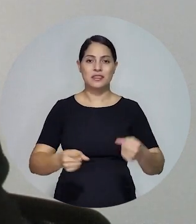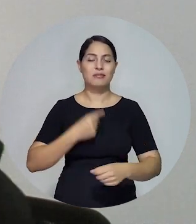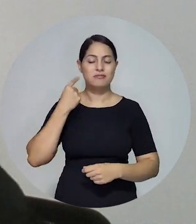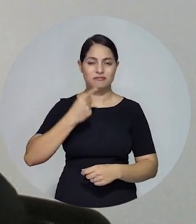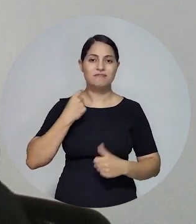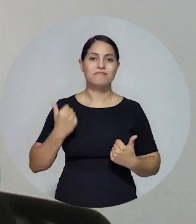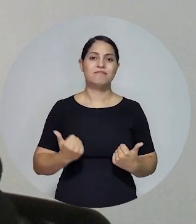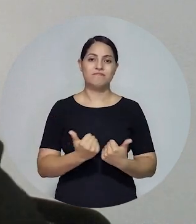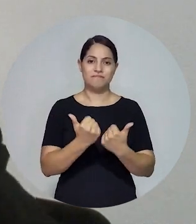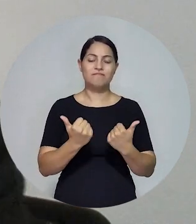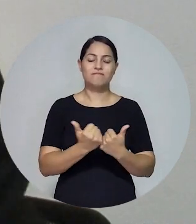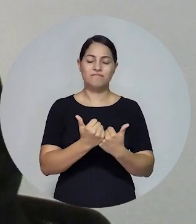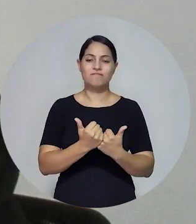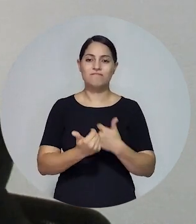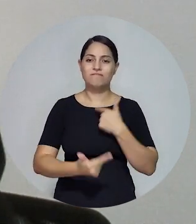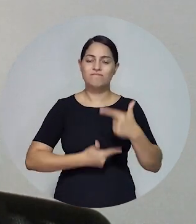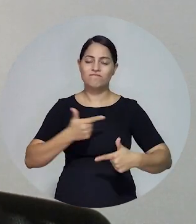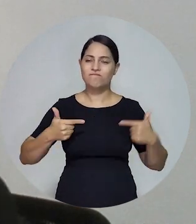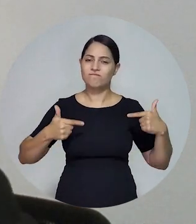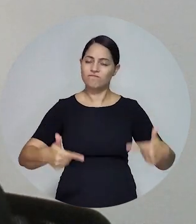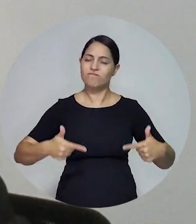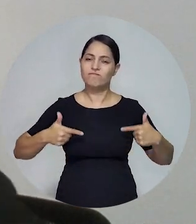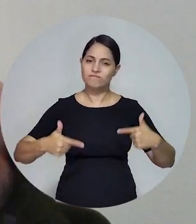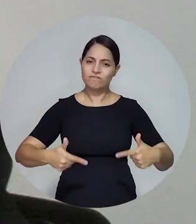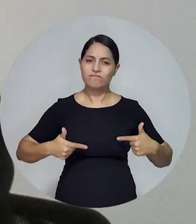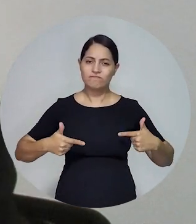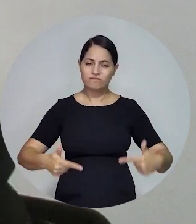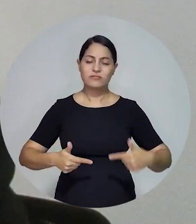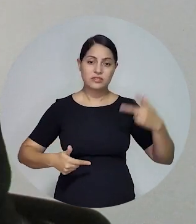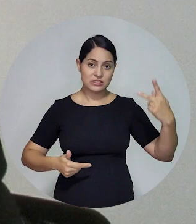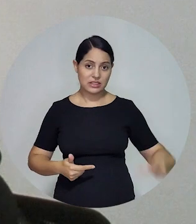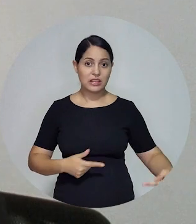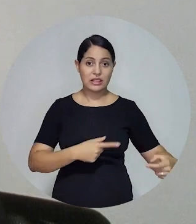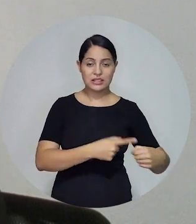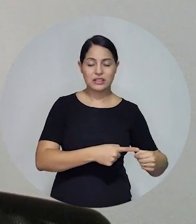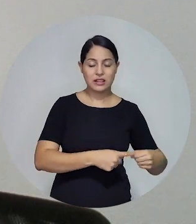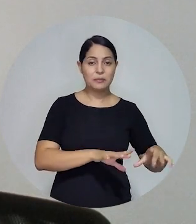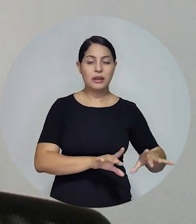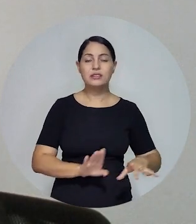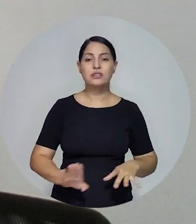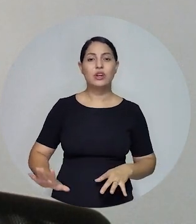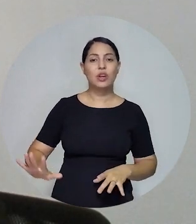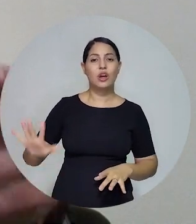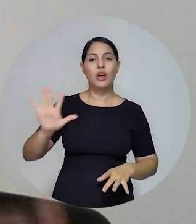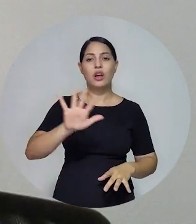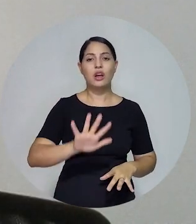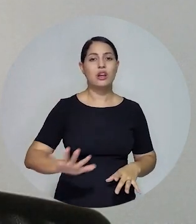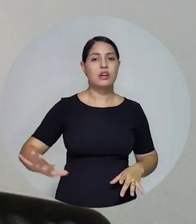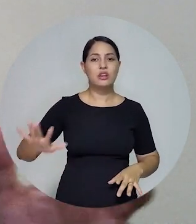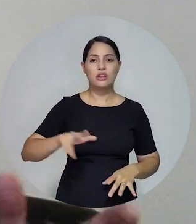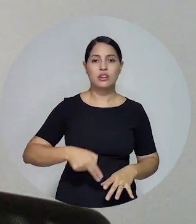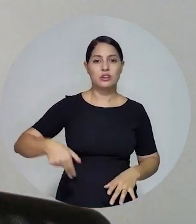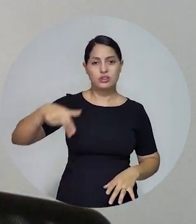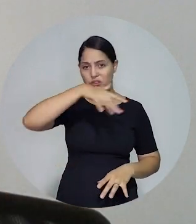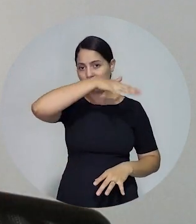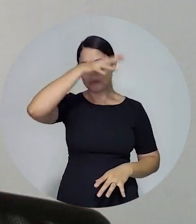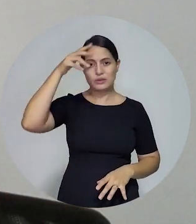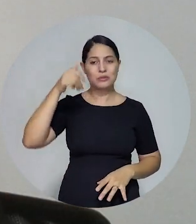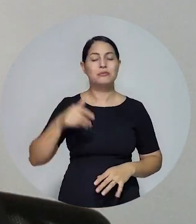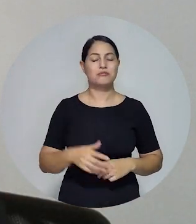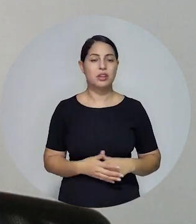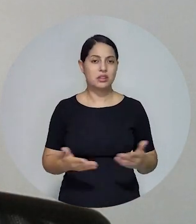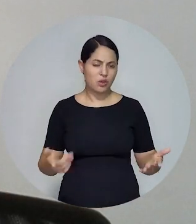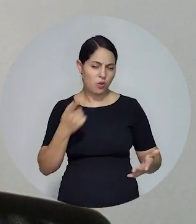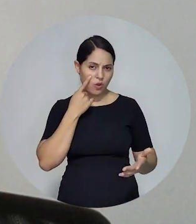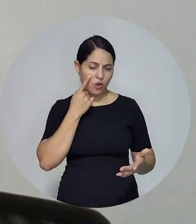tudo, da defesa intransigente da advocacia, é que se travarão os grandes debates, não só de Sinop, mas eu tenho certeza de toda a região